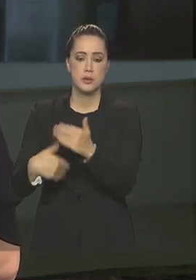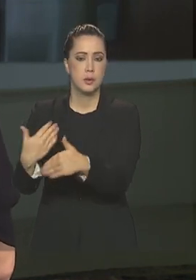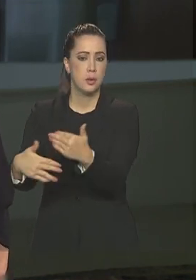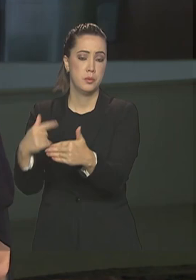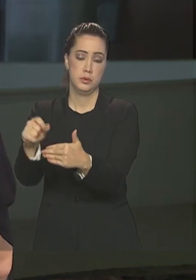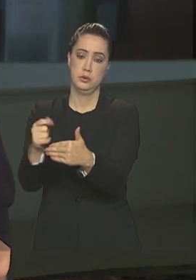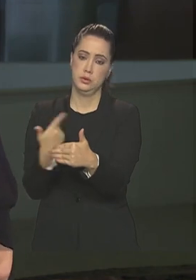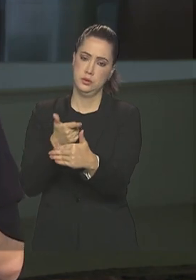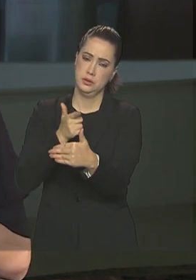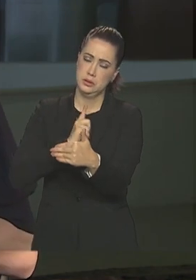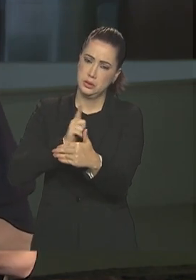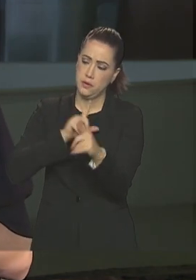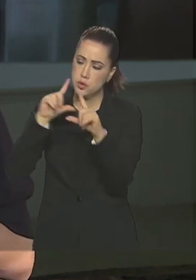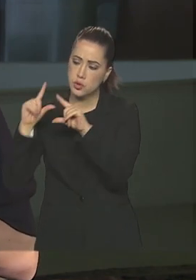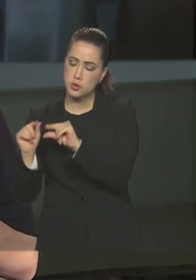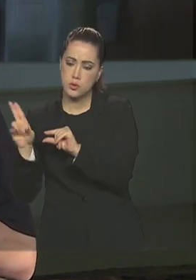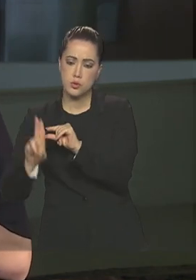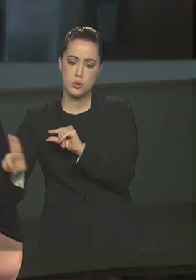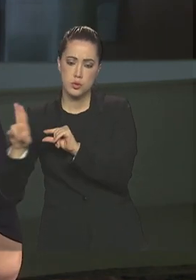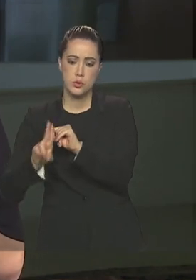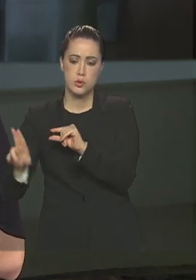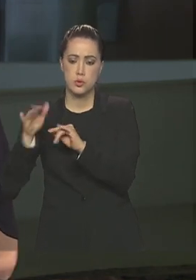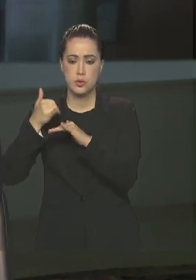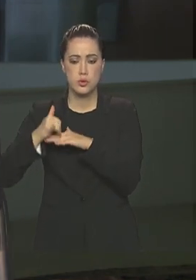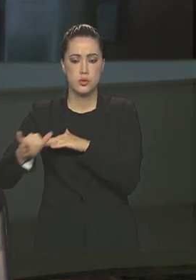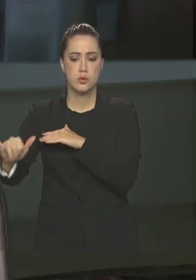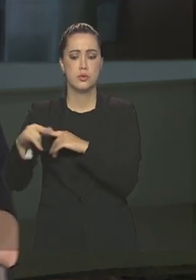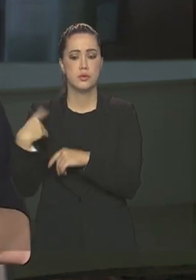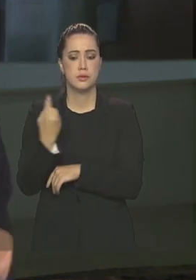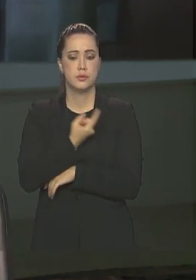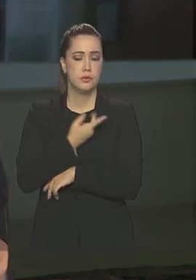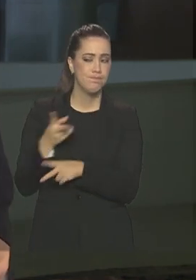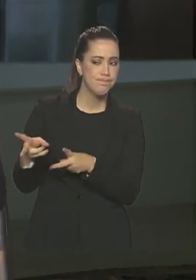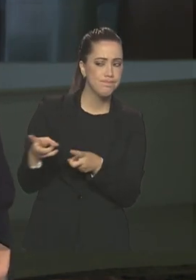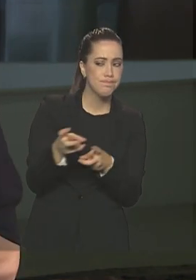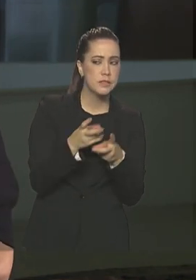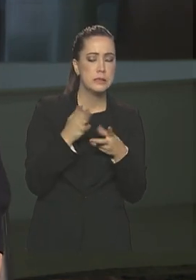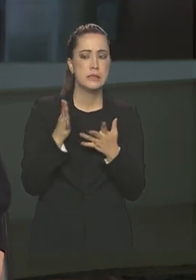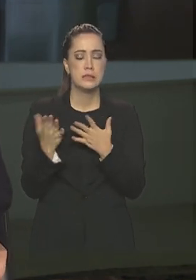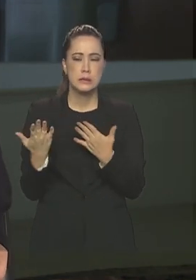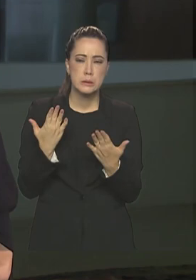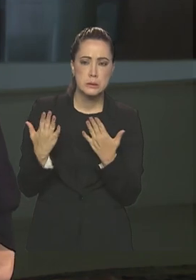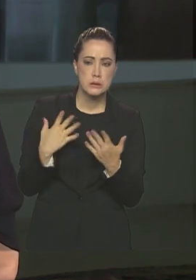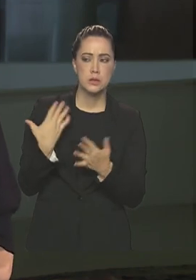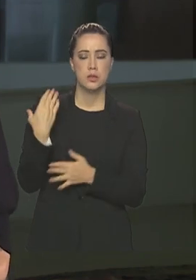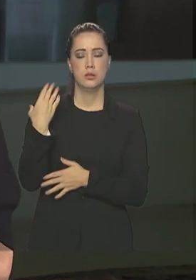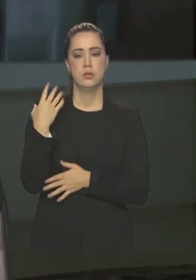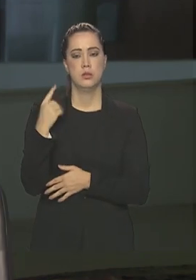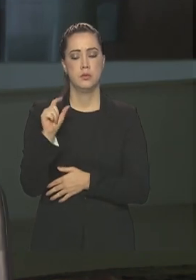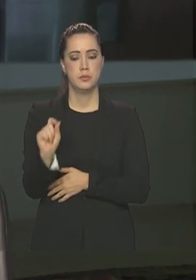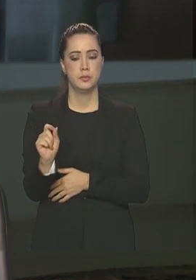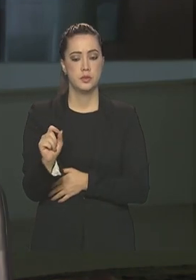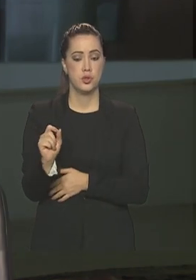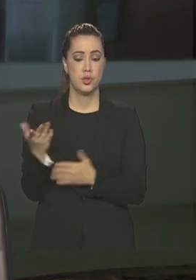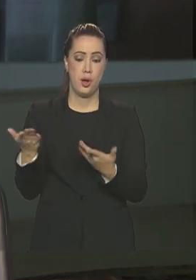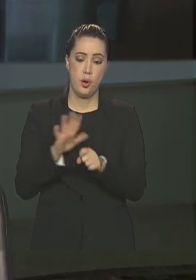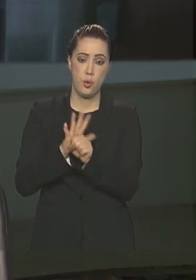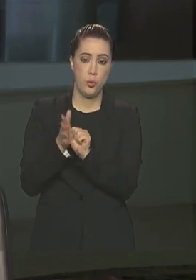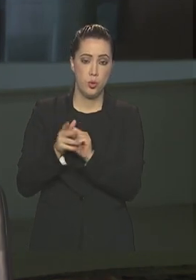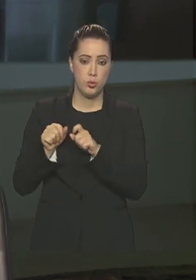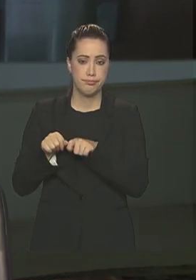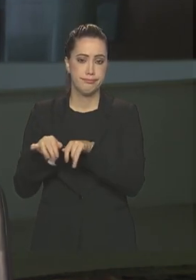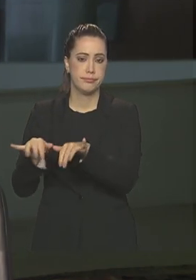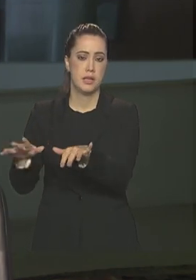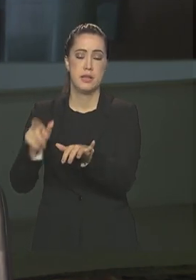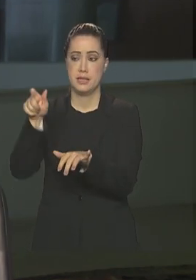pandemia, sofreram aí a queda no consumo de energia elétrica. A gente tem uma ideia, mais ou menos, de que com a pandemia as pessoas estão